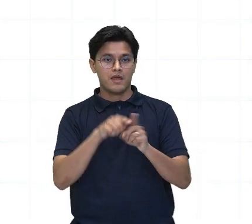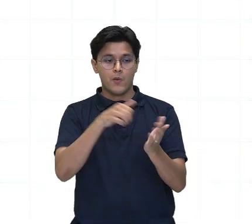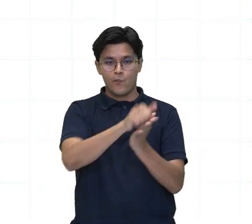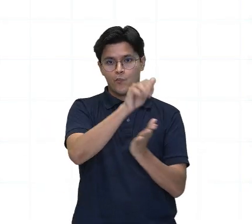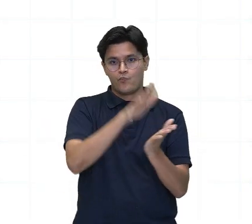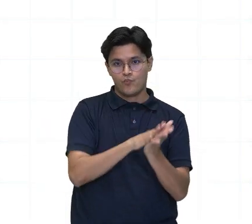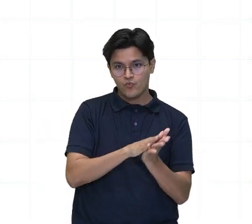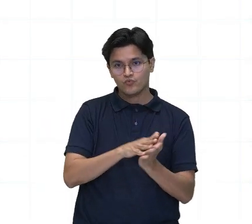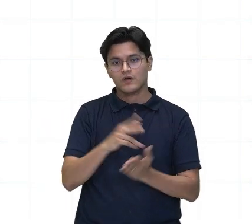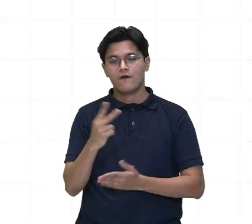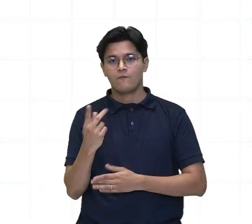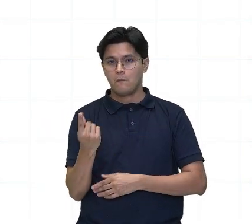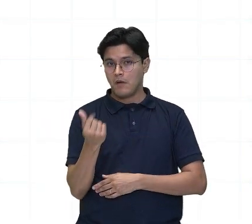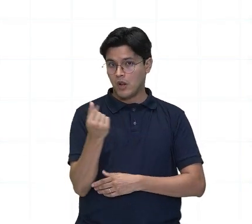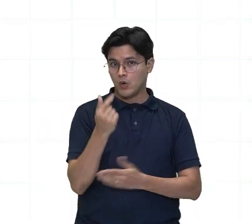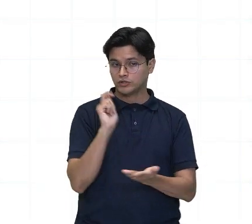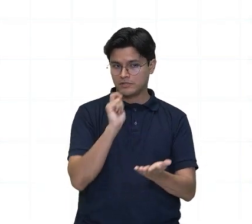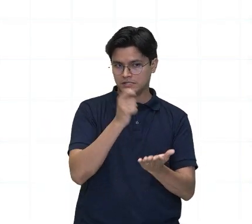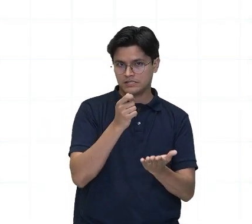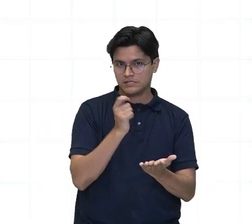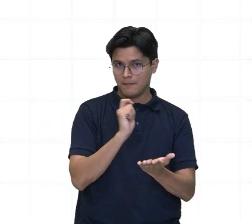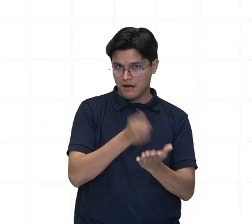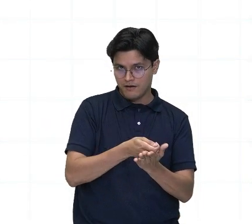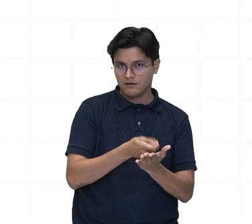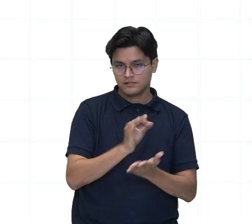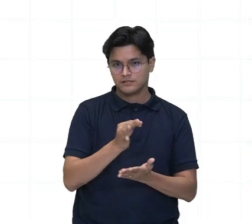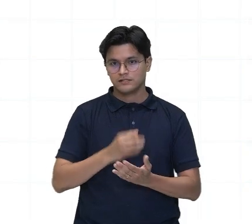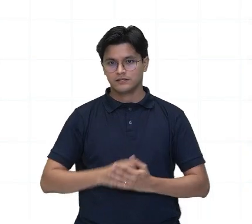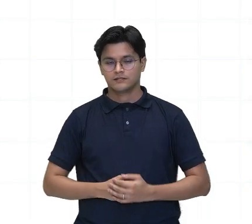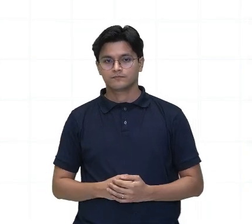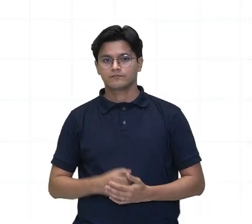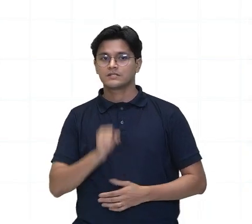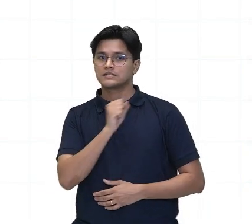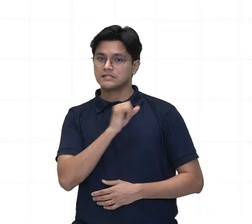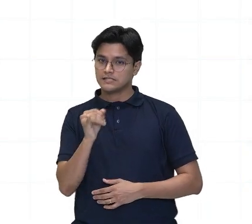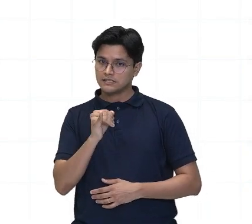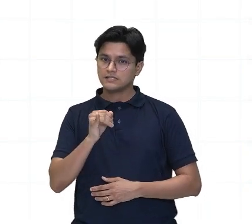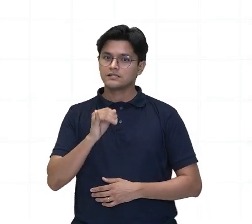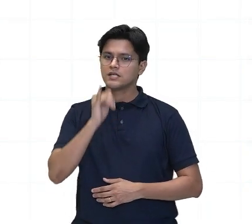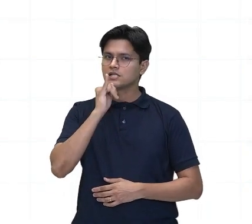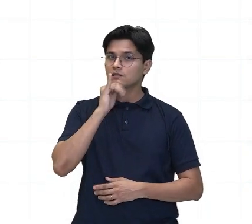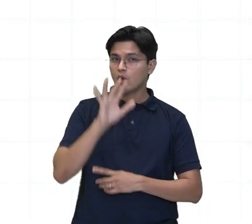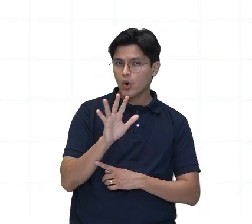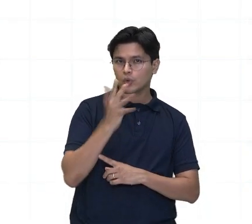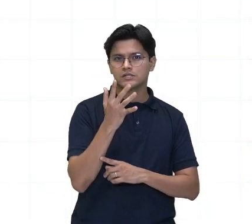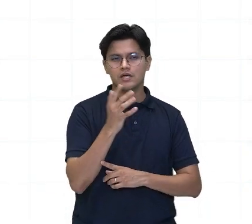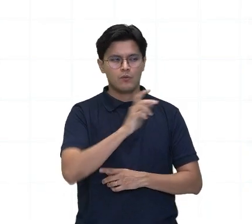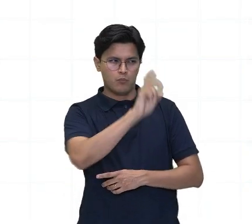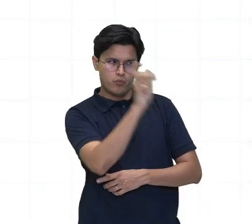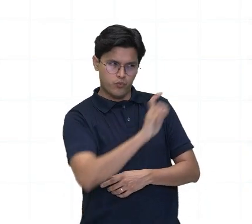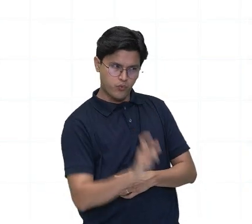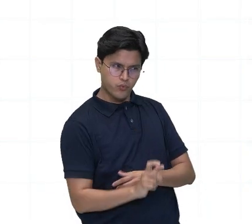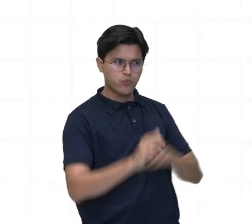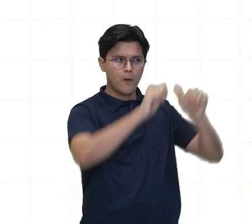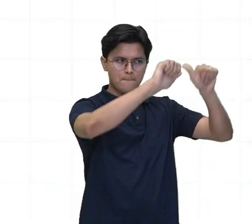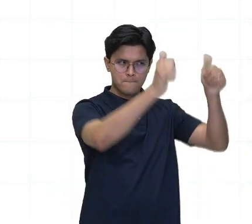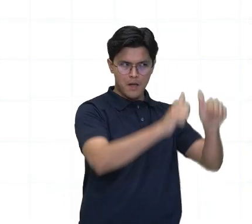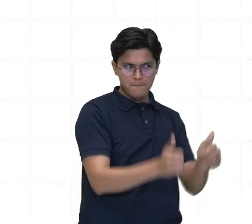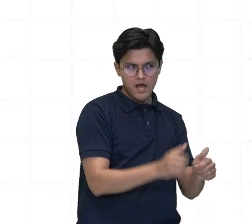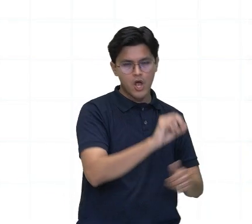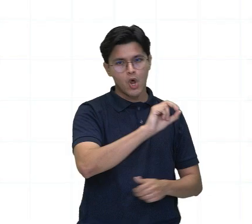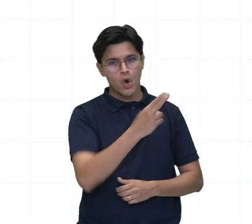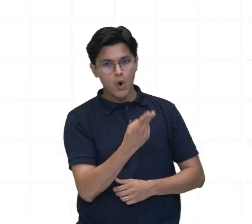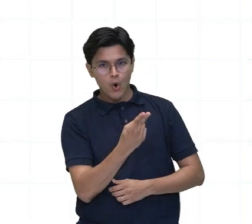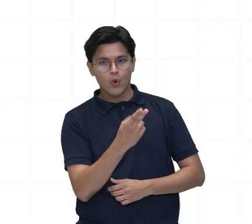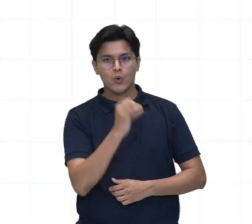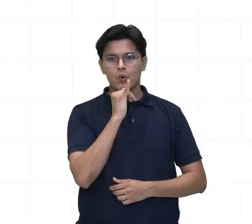valor. Né? Inciso 1, se o ato for realizado em monumento ou coisa tombada, né? Que são os